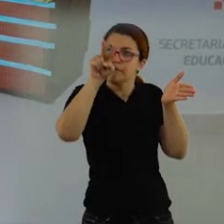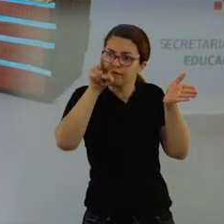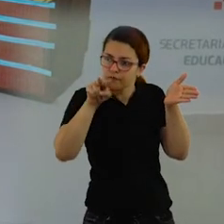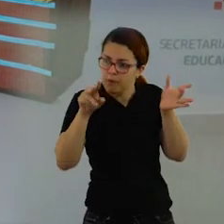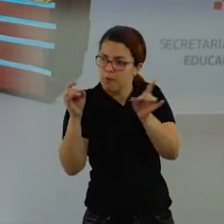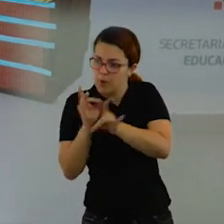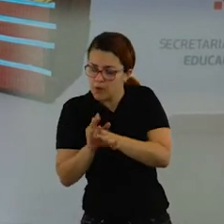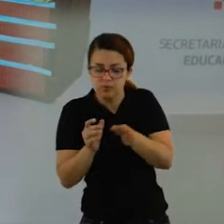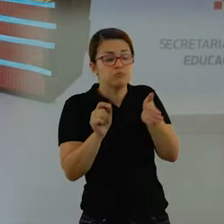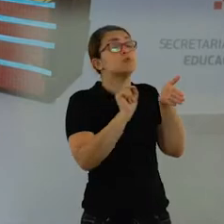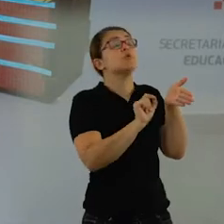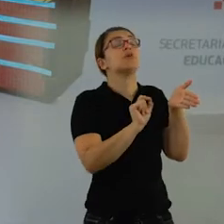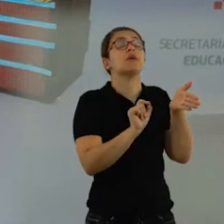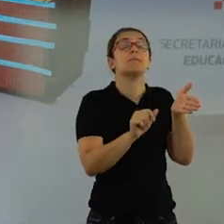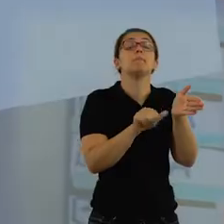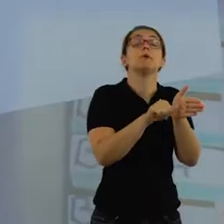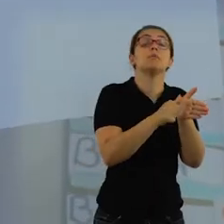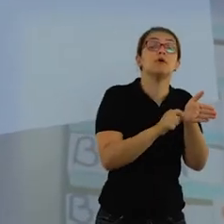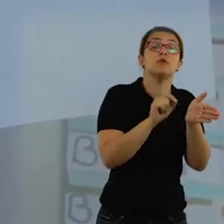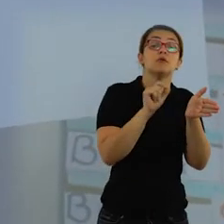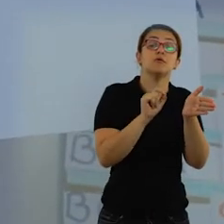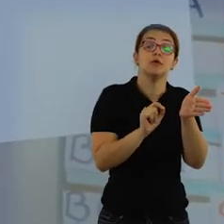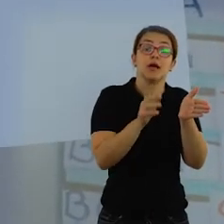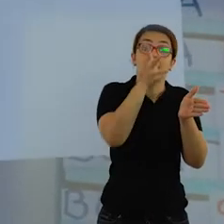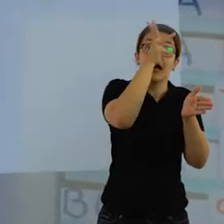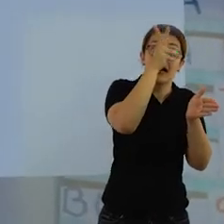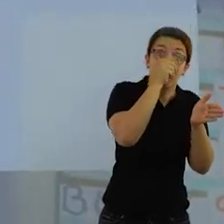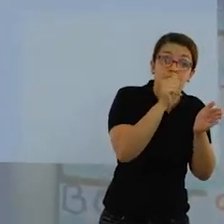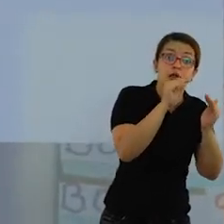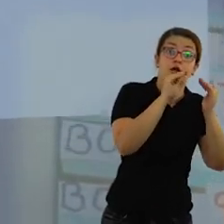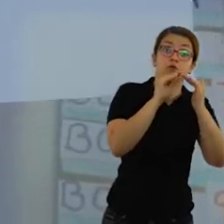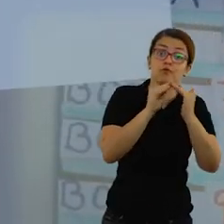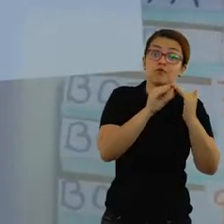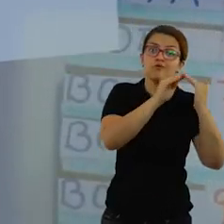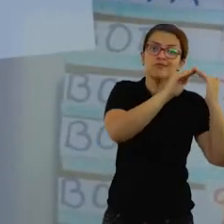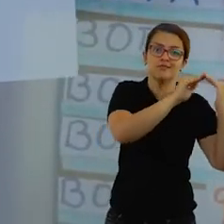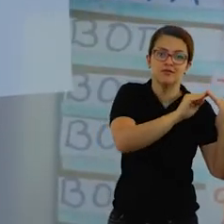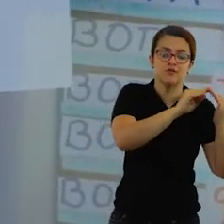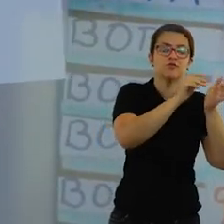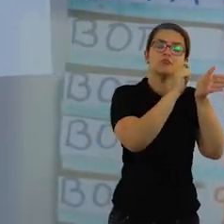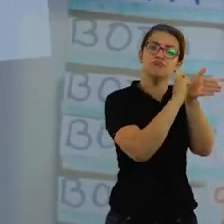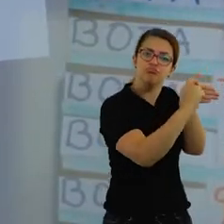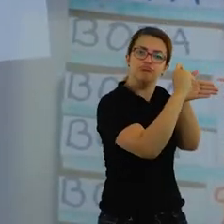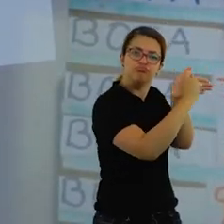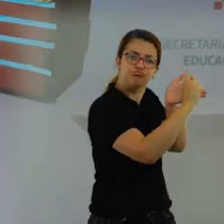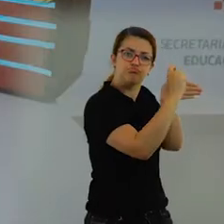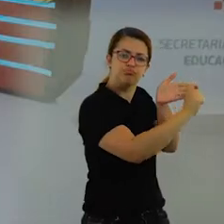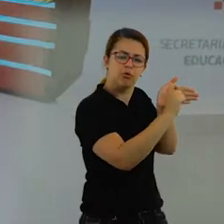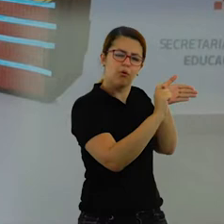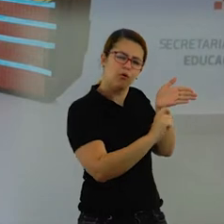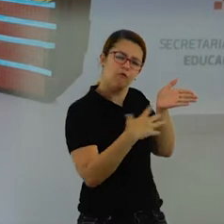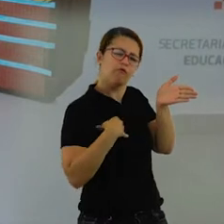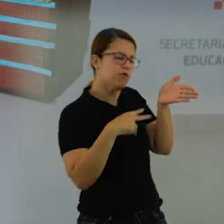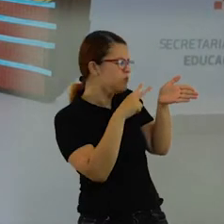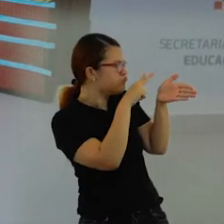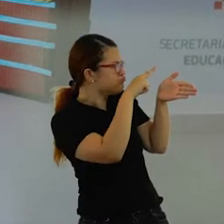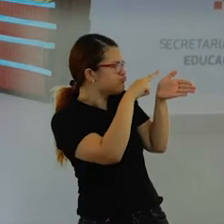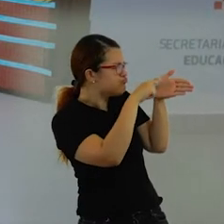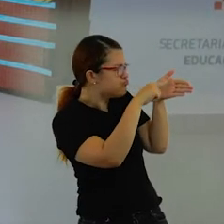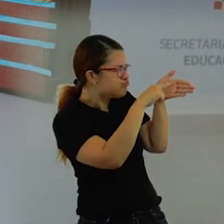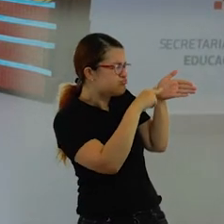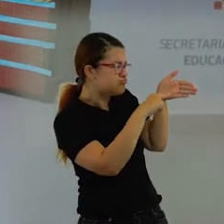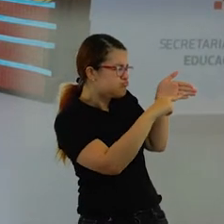você vai perguntando o que vem primeiro? A galinha do vizinho. Aí você vai escrevendo sempre, lógico, daqui para lá. Ela vai observar